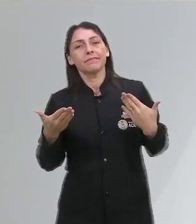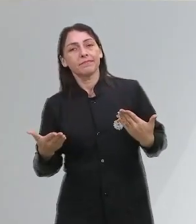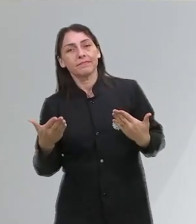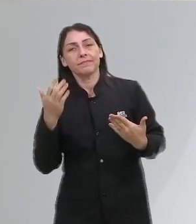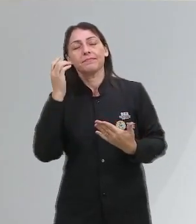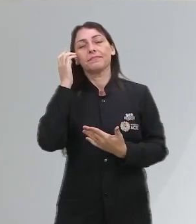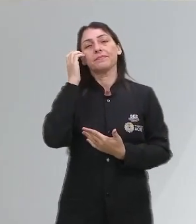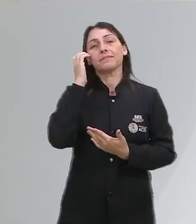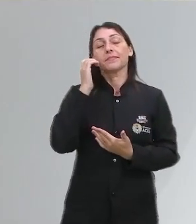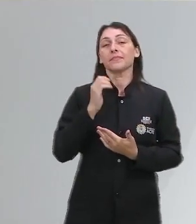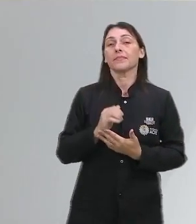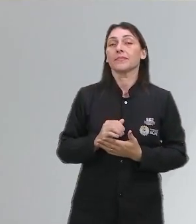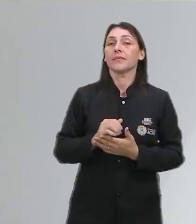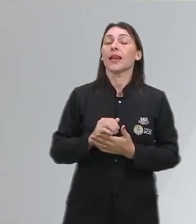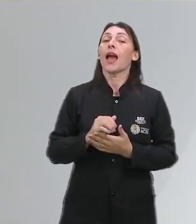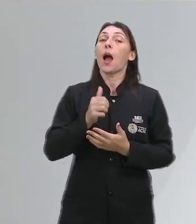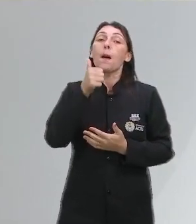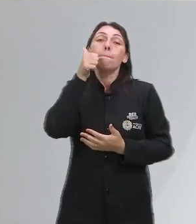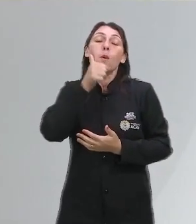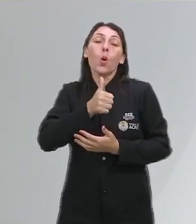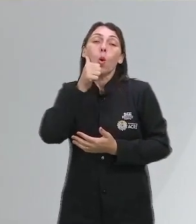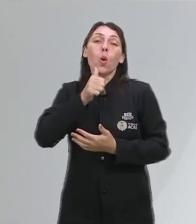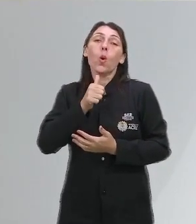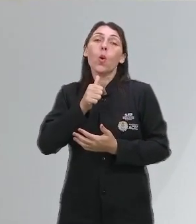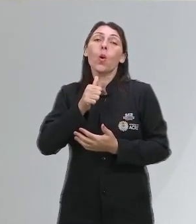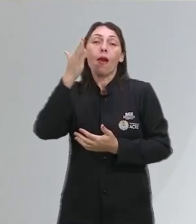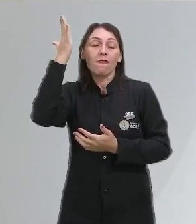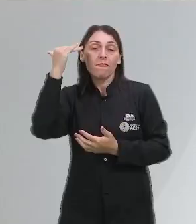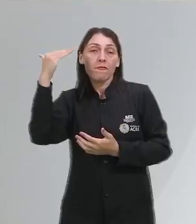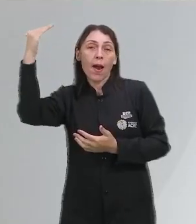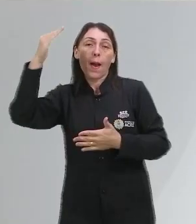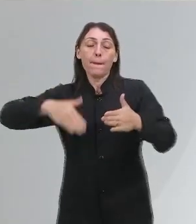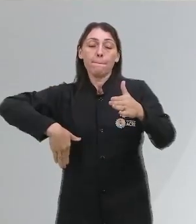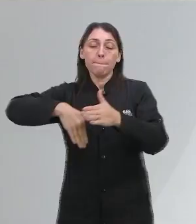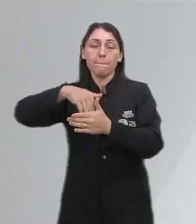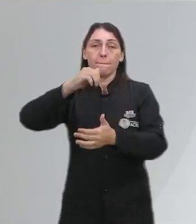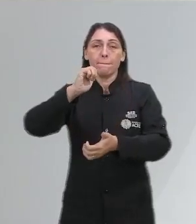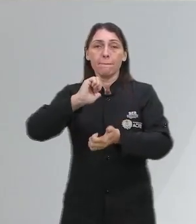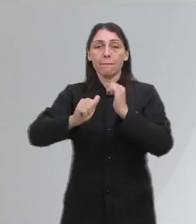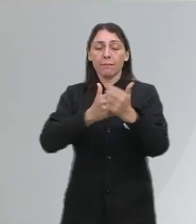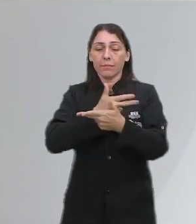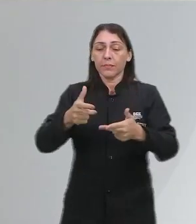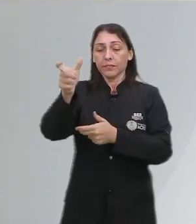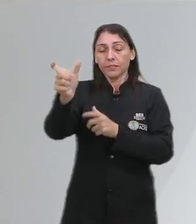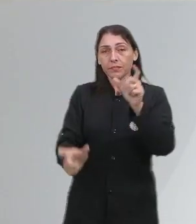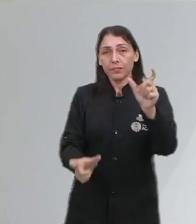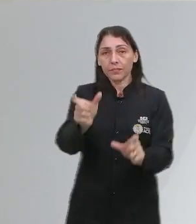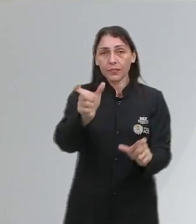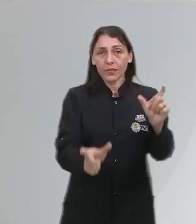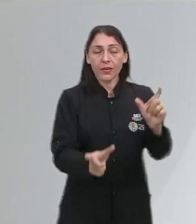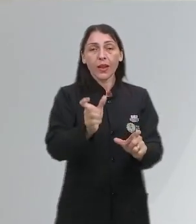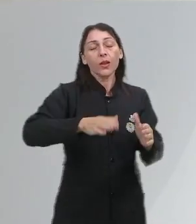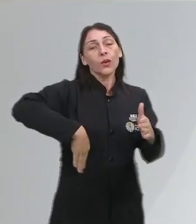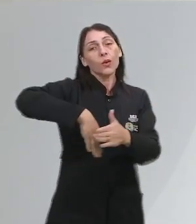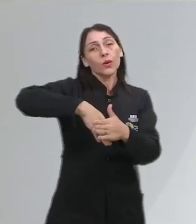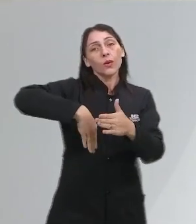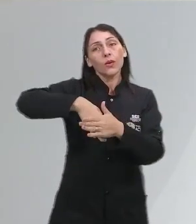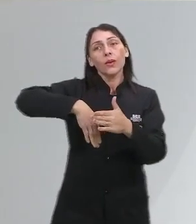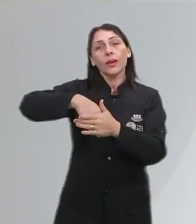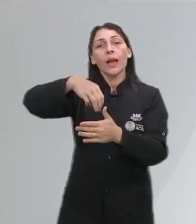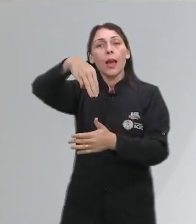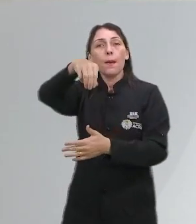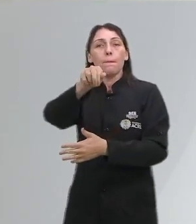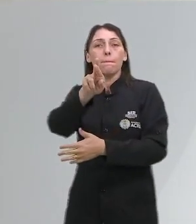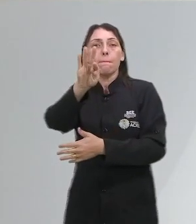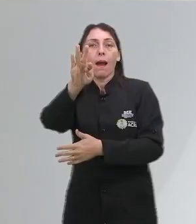A maior jogadora e, de forma geral, o maior jogador de todos os tempos do futebol é Marta.